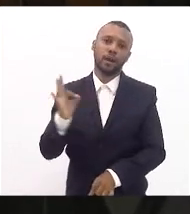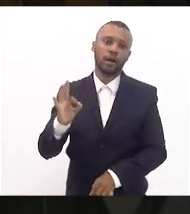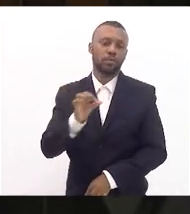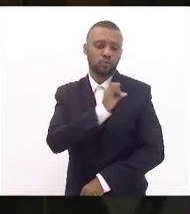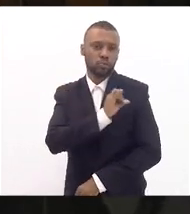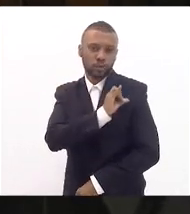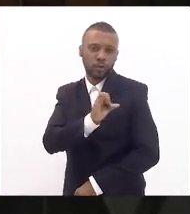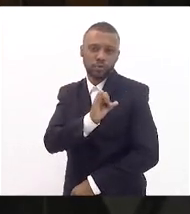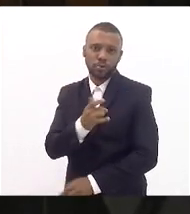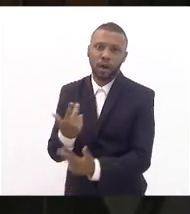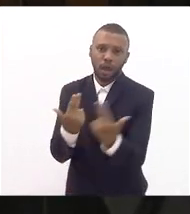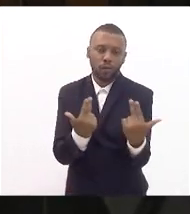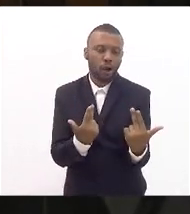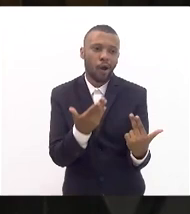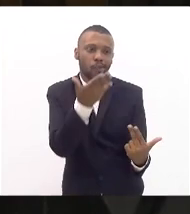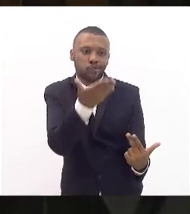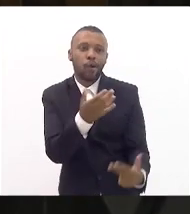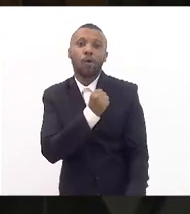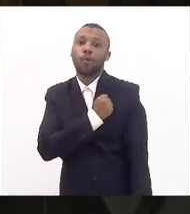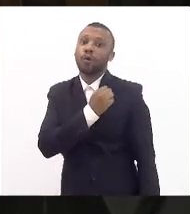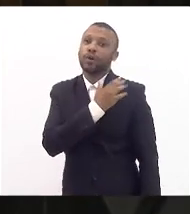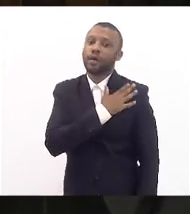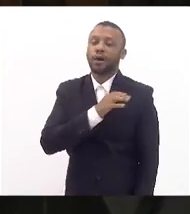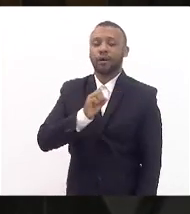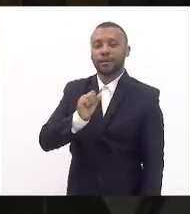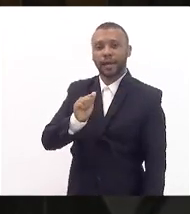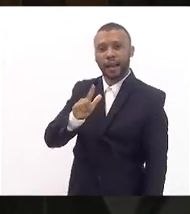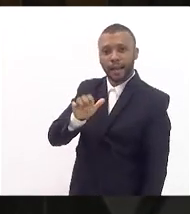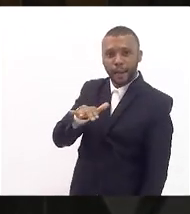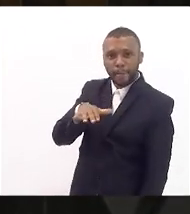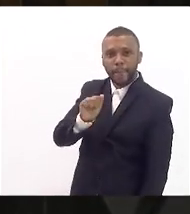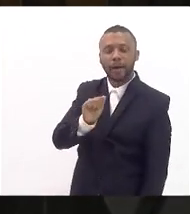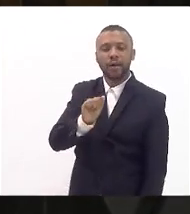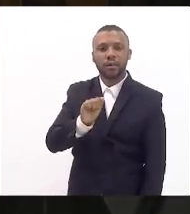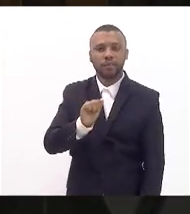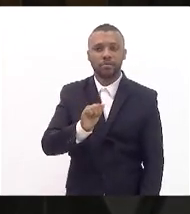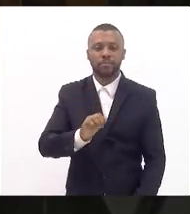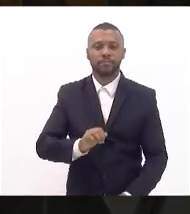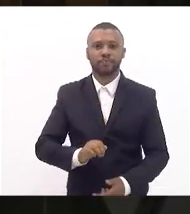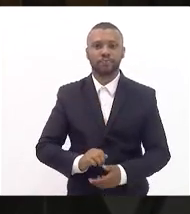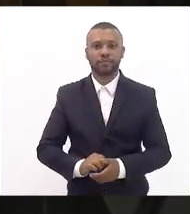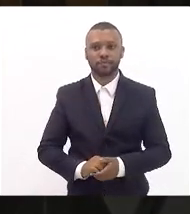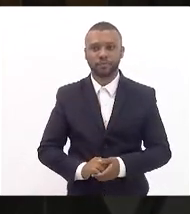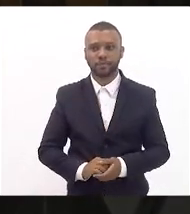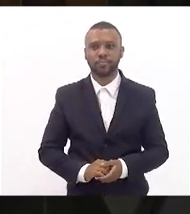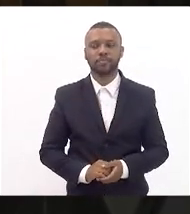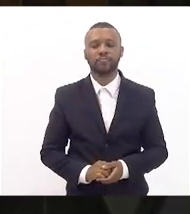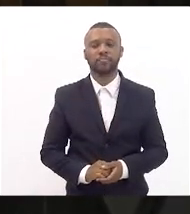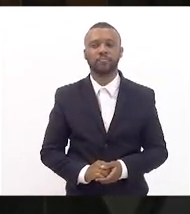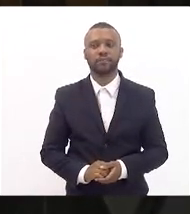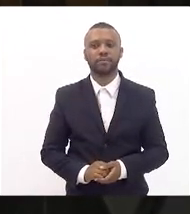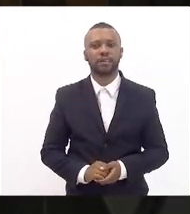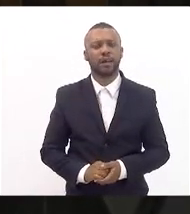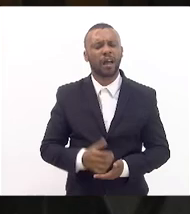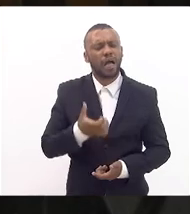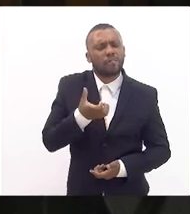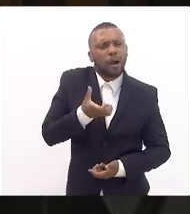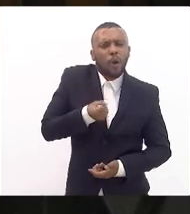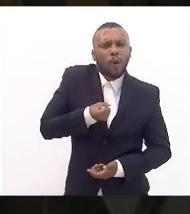Janeiro, assim como o senhor, Coronel Salema, se dedicou ao longo de sua carreira. É uma